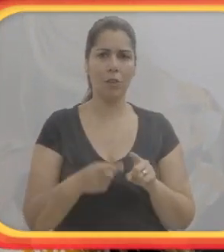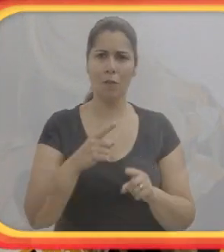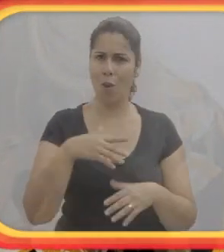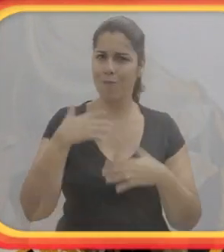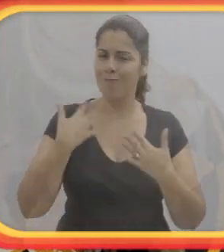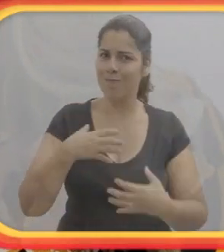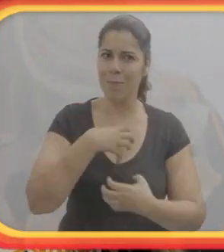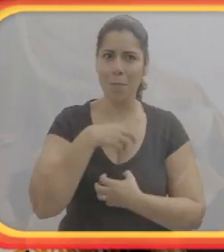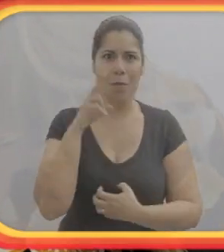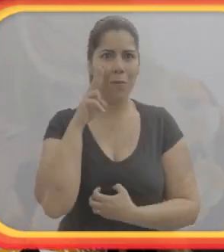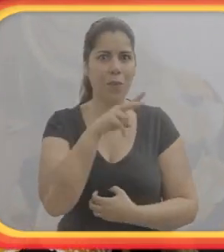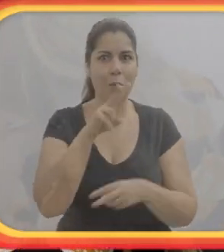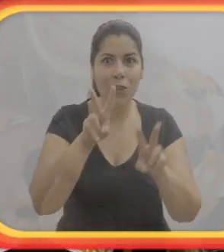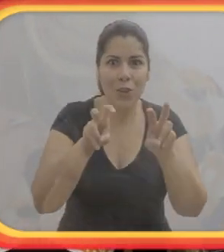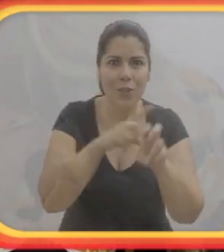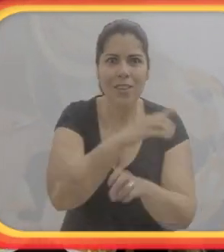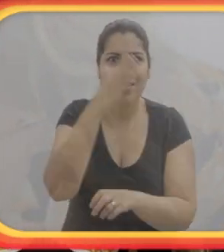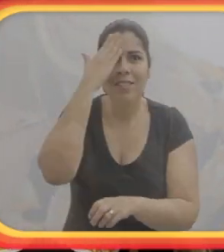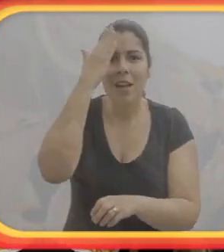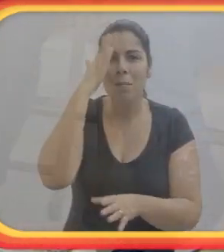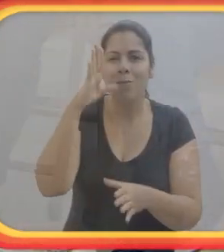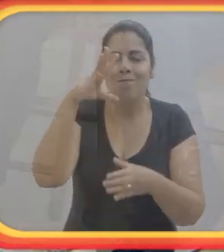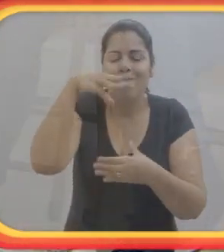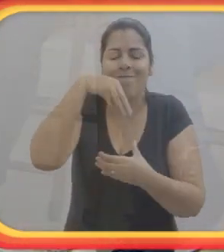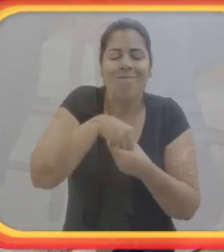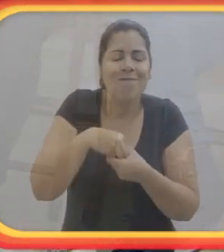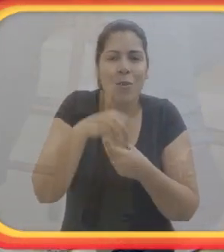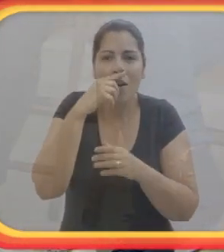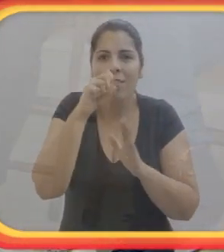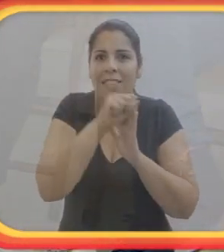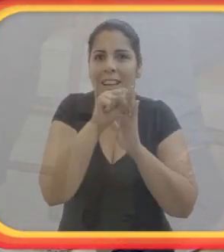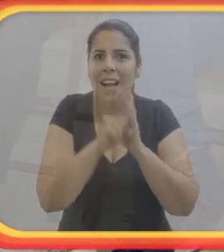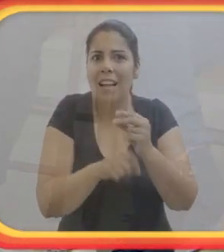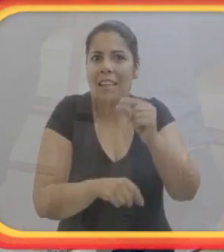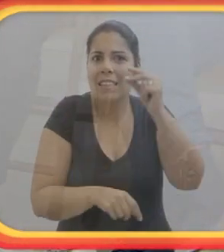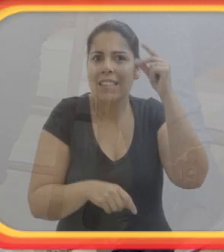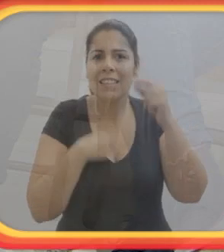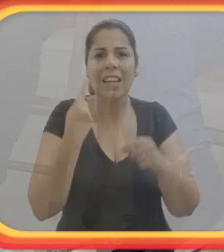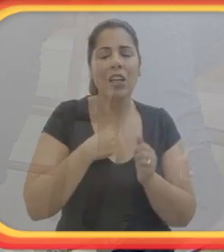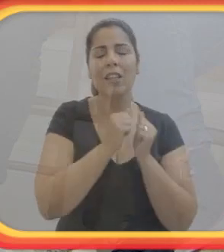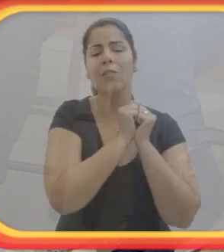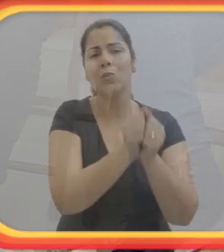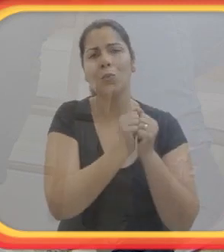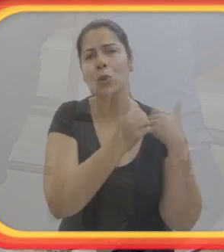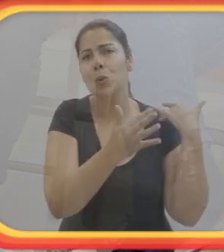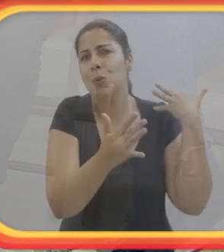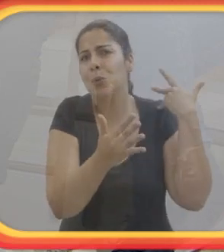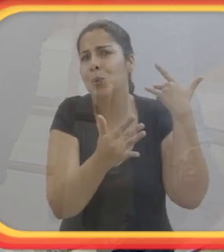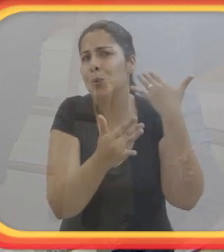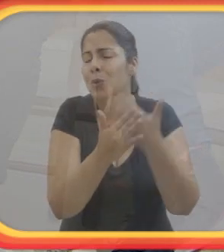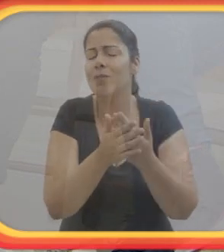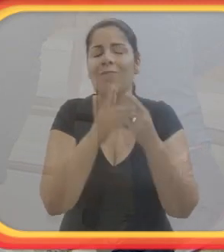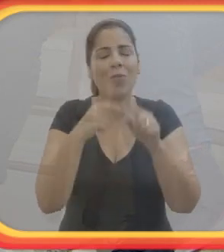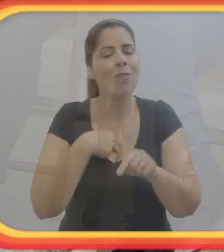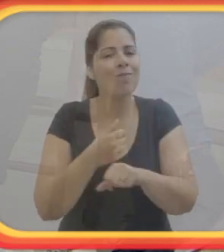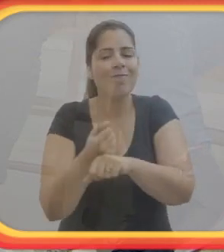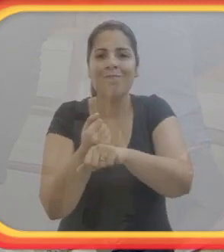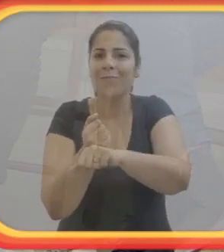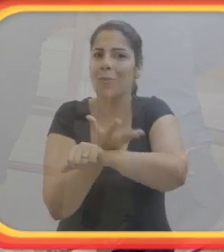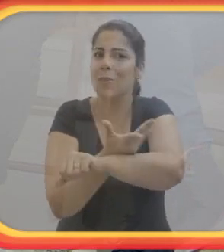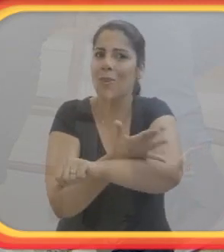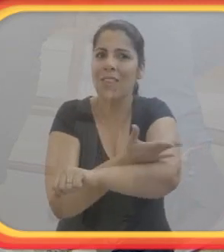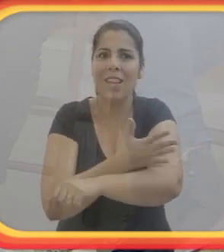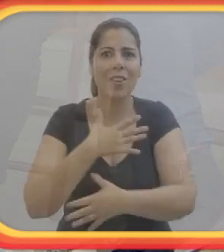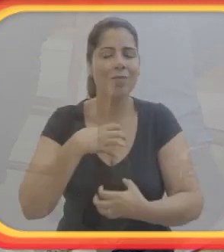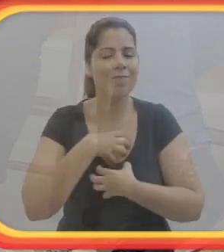ele tem essa questão. E, de alguma forma, isso assim, me emociona, né? Ano passado, quando